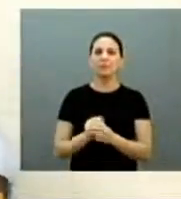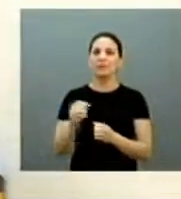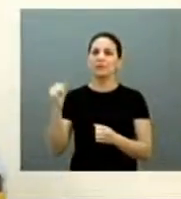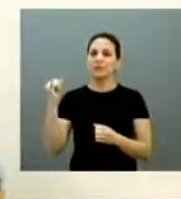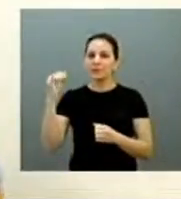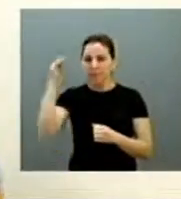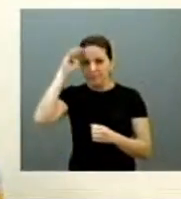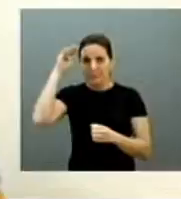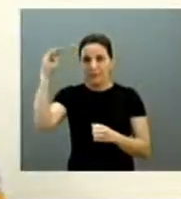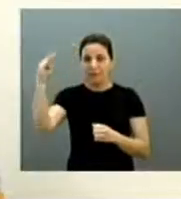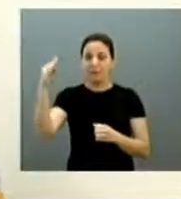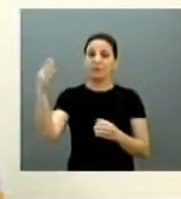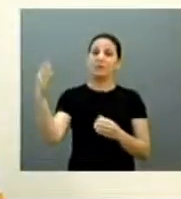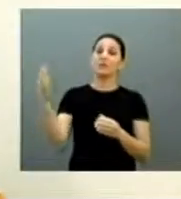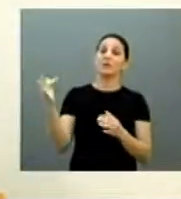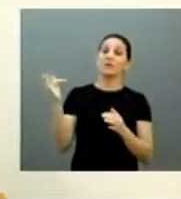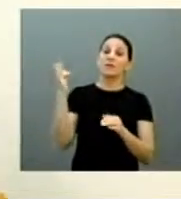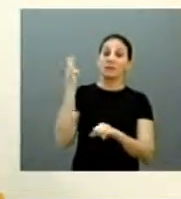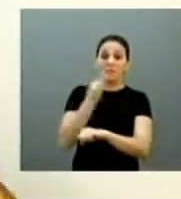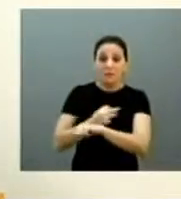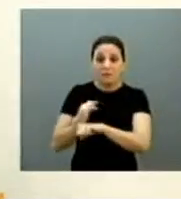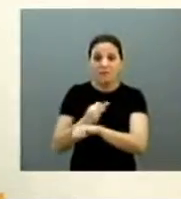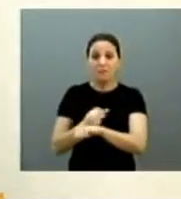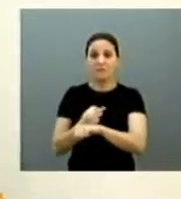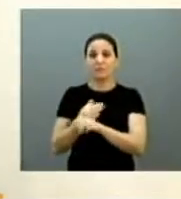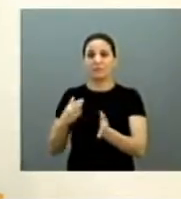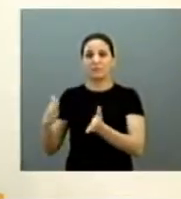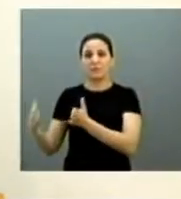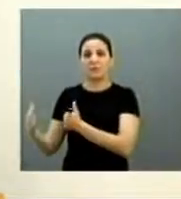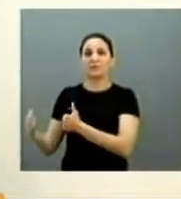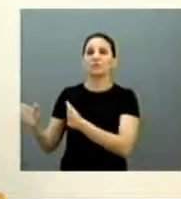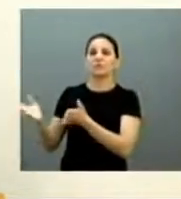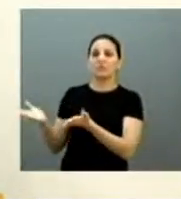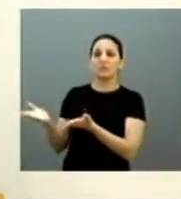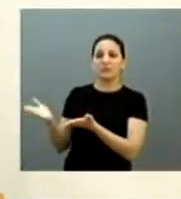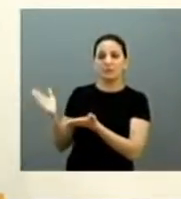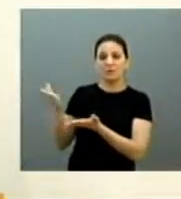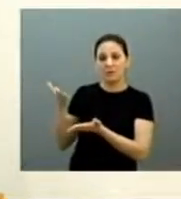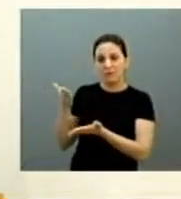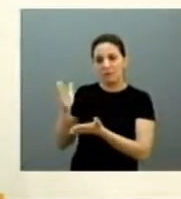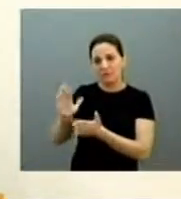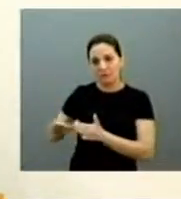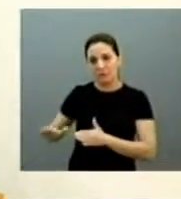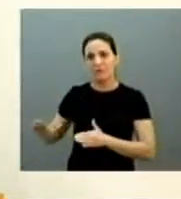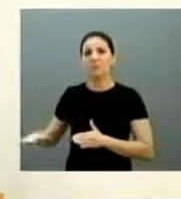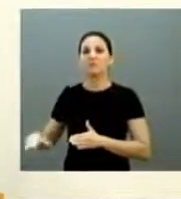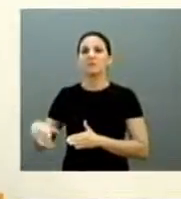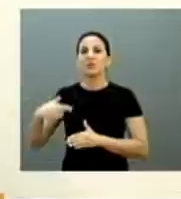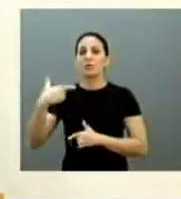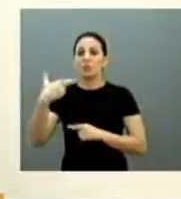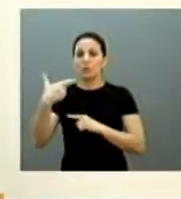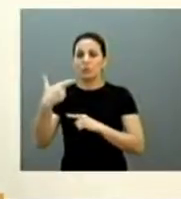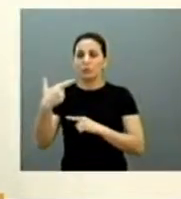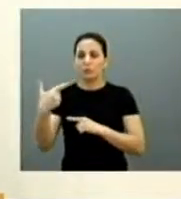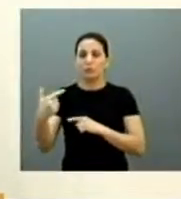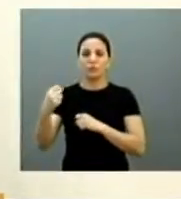Principalmente nas férias agora das crianças. E eu estou dizendo para vocês de novo, desde 2012, vai fazer 2 anos e não fez